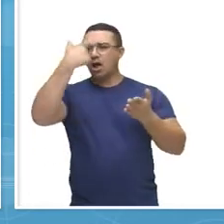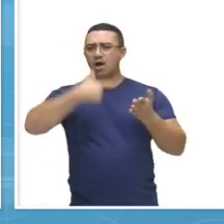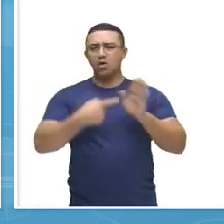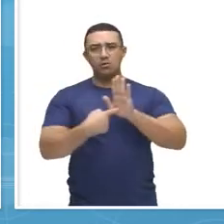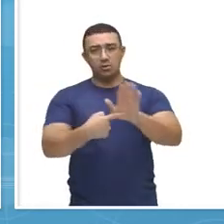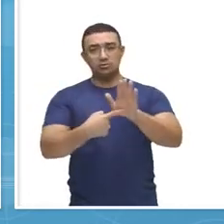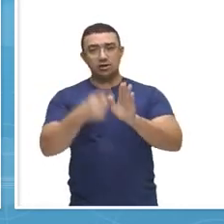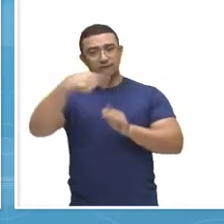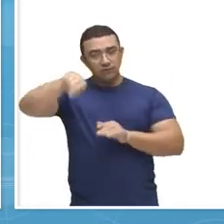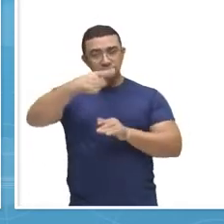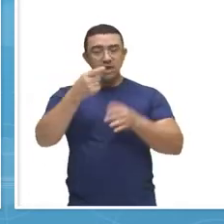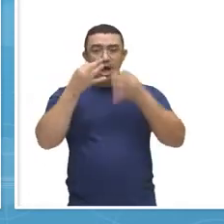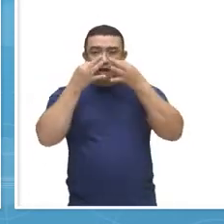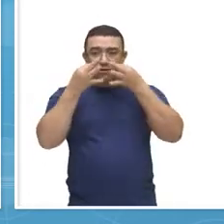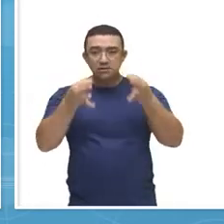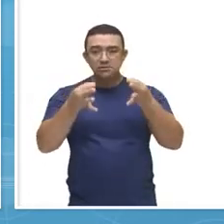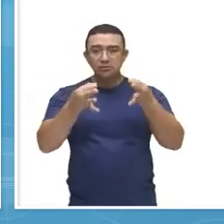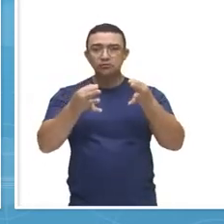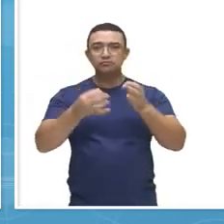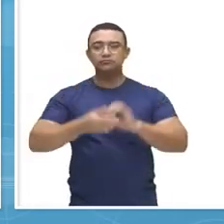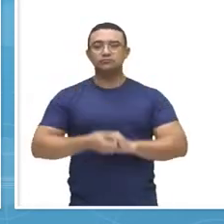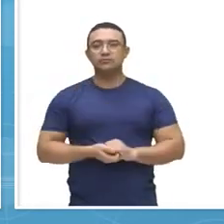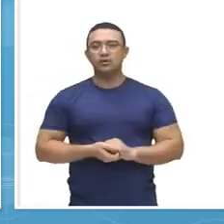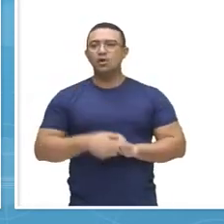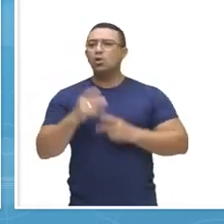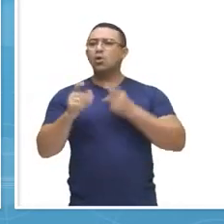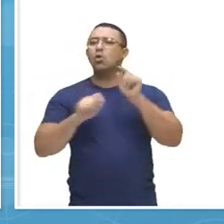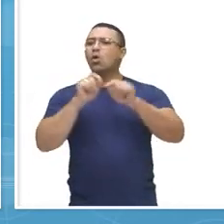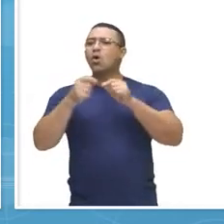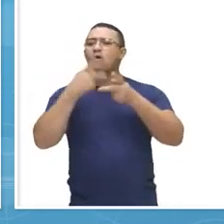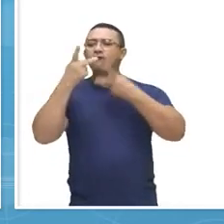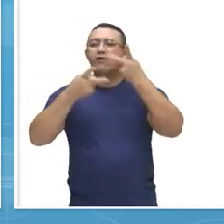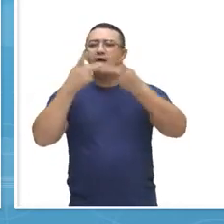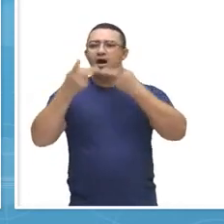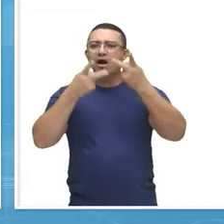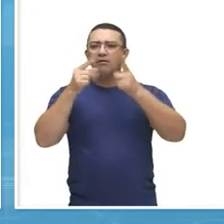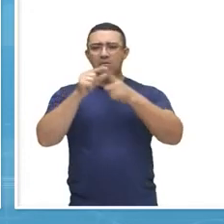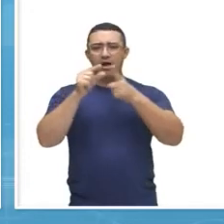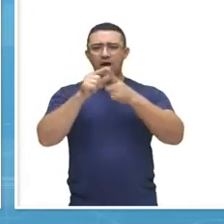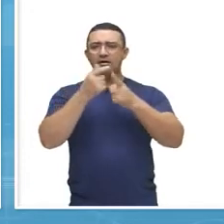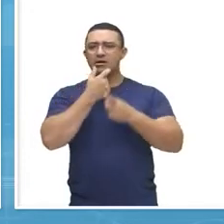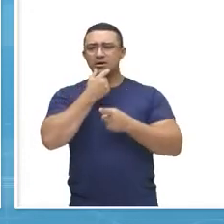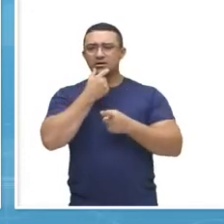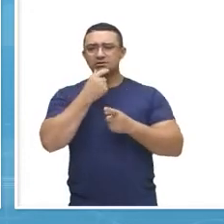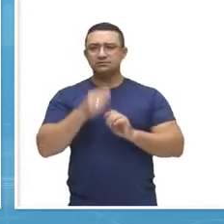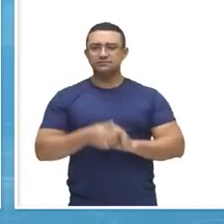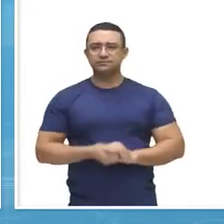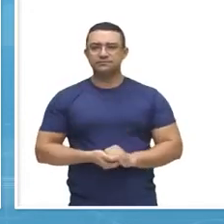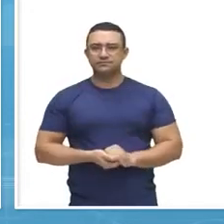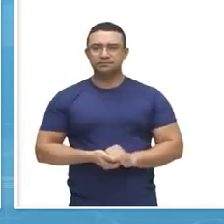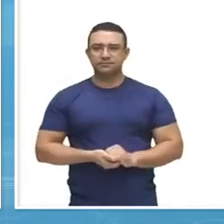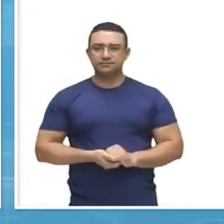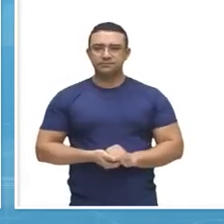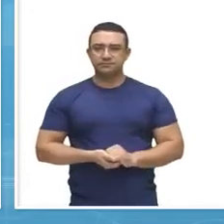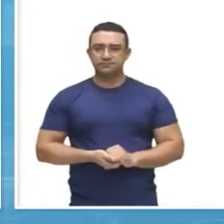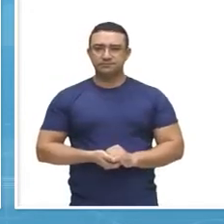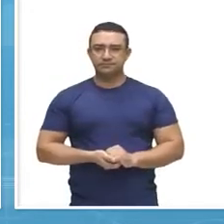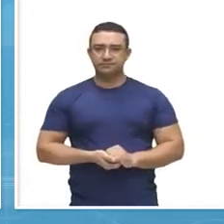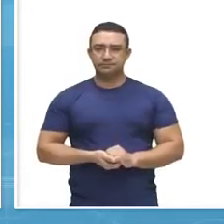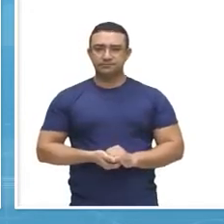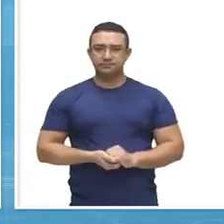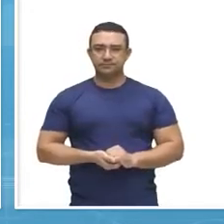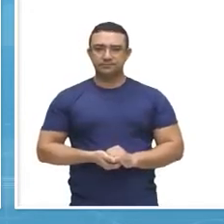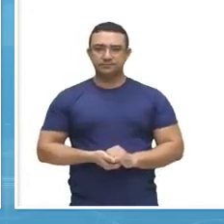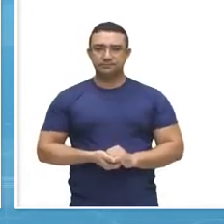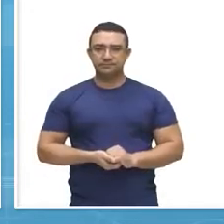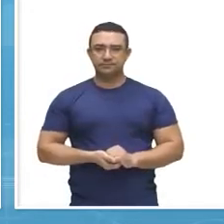atenção na pronúncia, tá? A pronúncia em língua inglesa, especialmente quando a gente está iniciando aí os estudos, ele não é um fator muito importante, muito